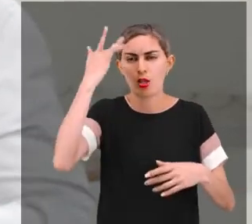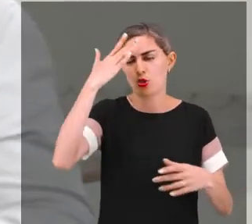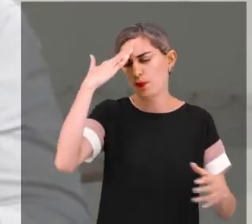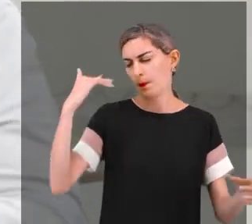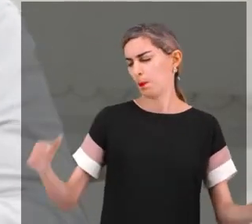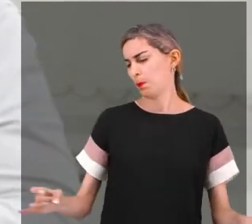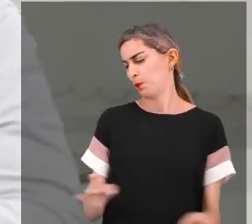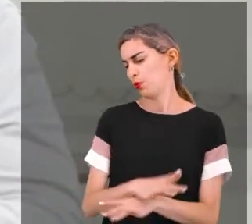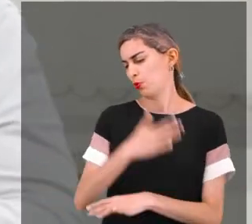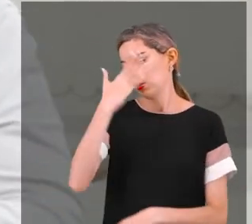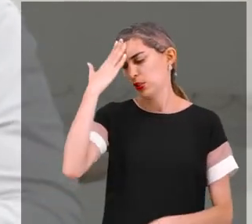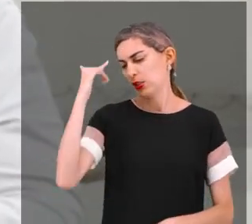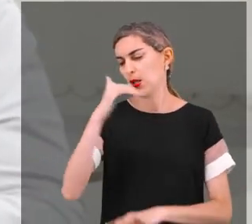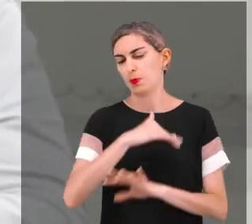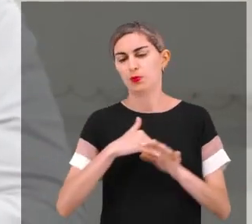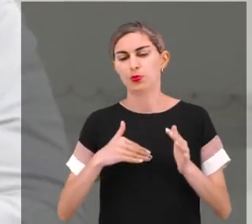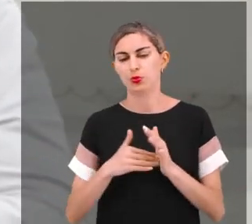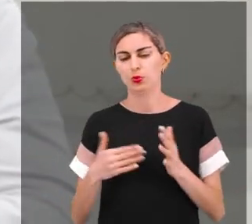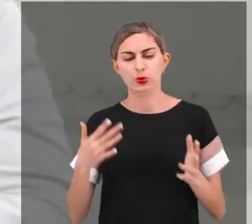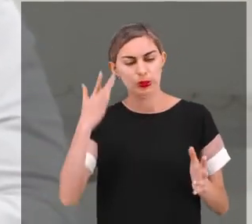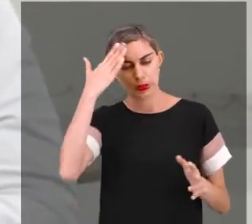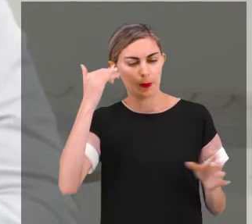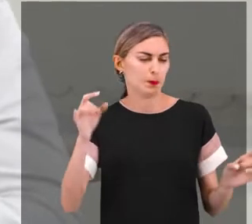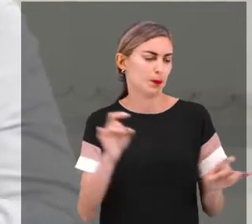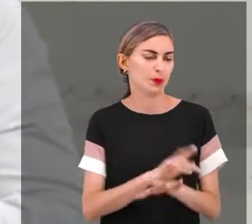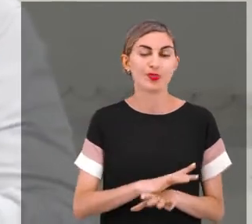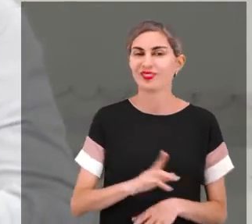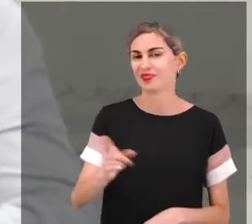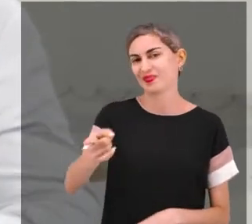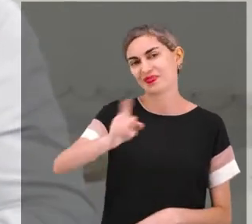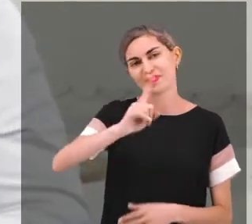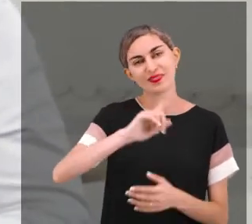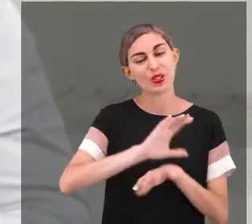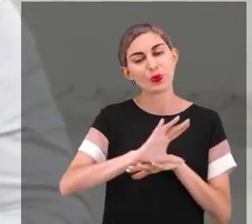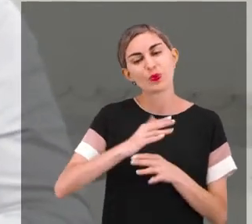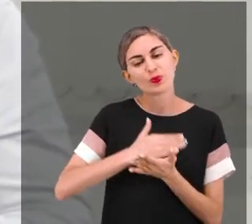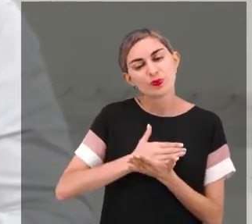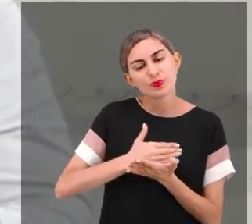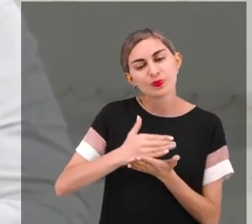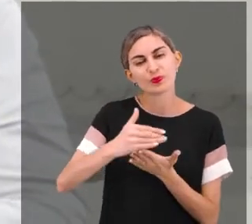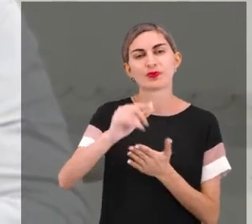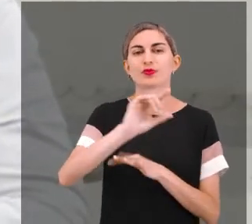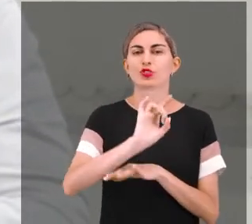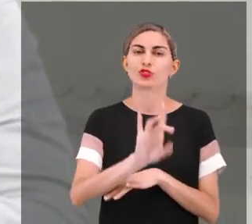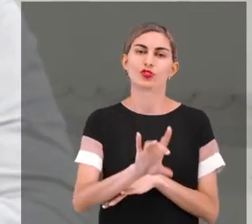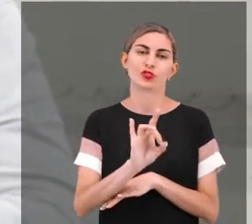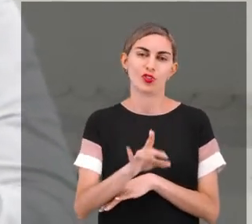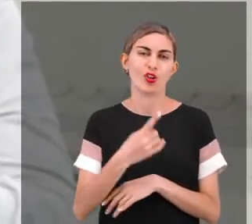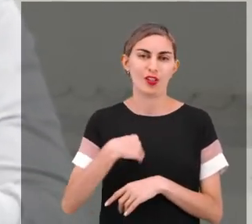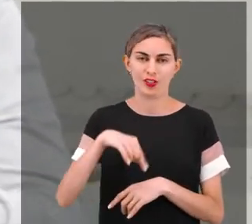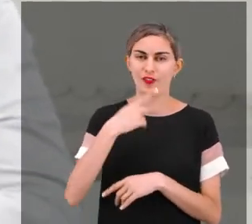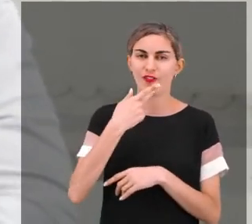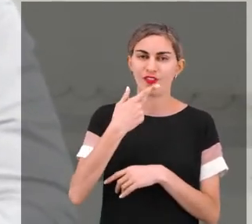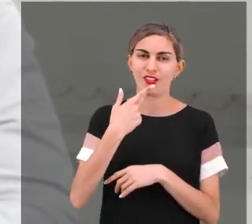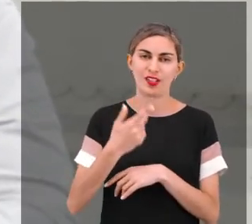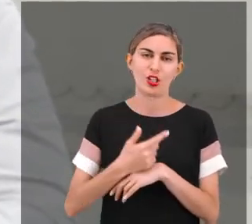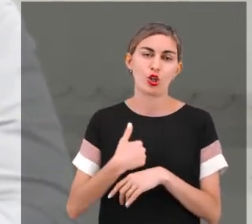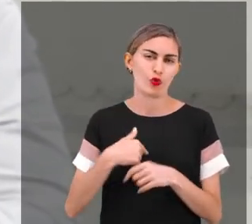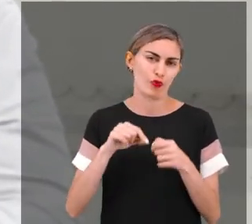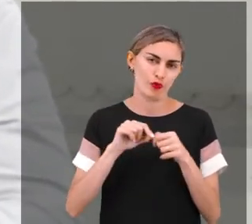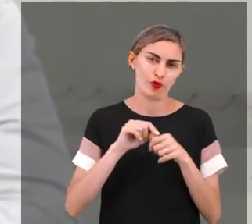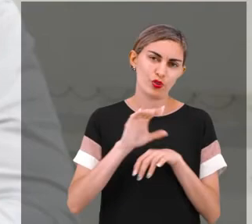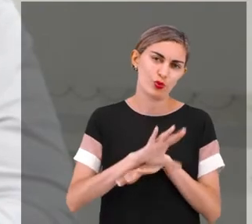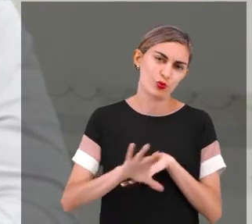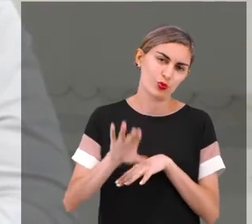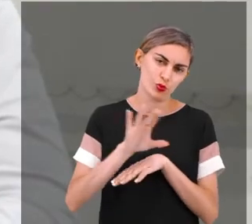achar que sabe tudo, porque o curso é só o começo. Não é? E eu, como eu disse no início, eu fiz